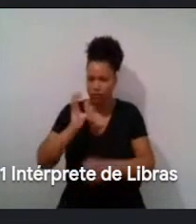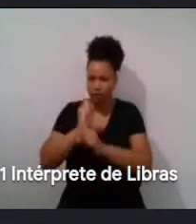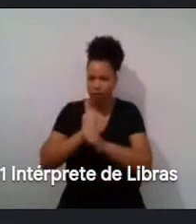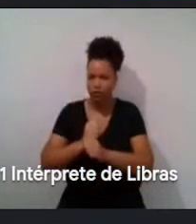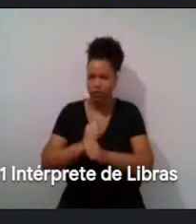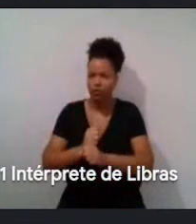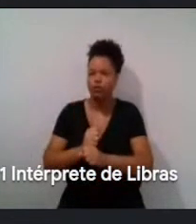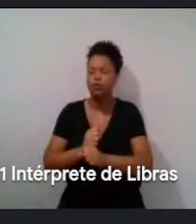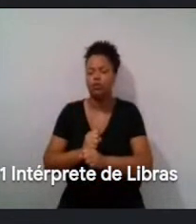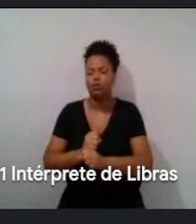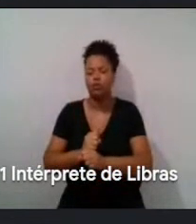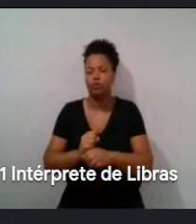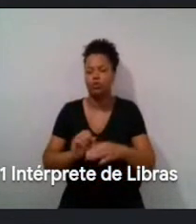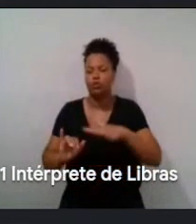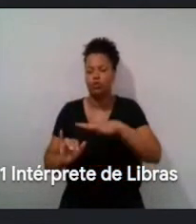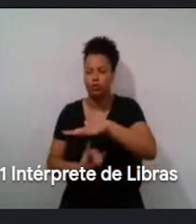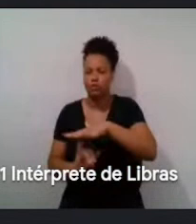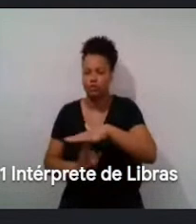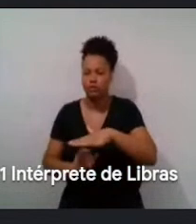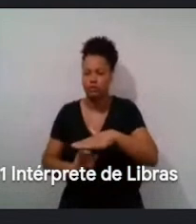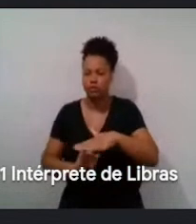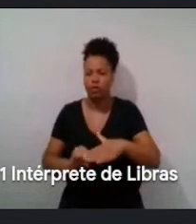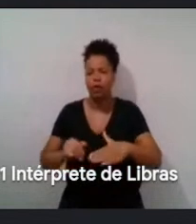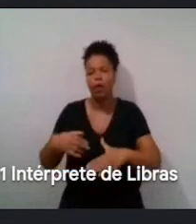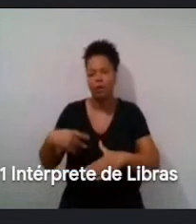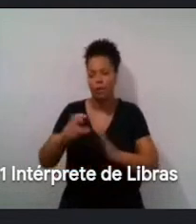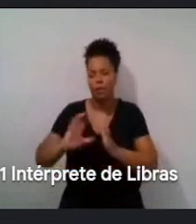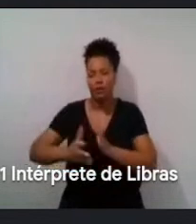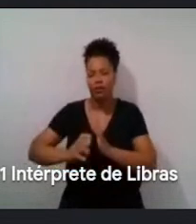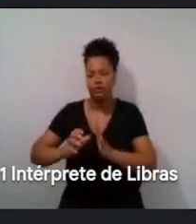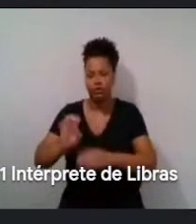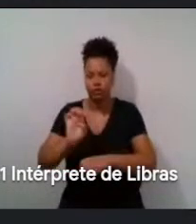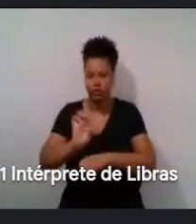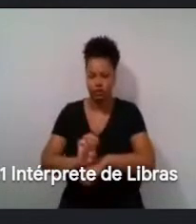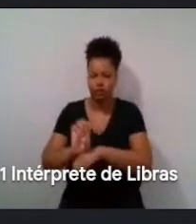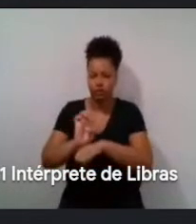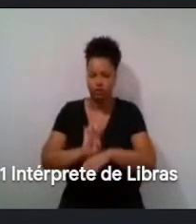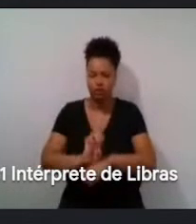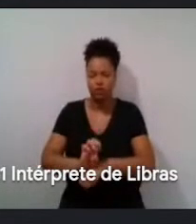estadual decorre dos artigos 45 e 46 da resolução do TSE,